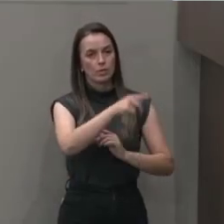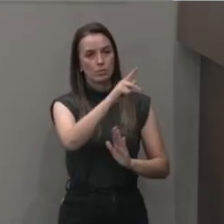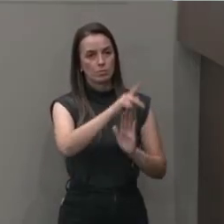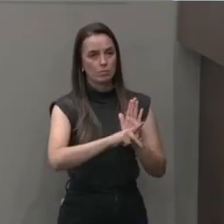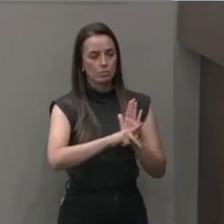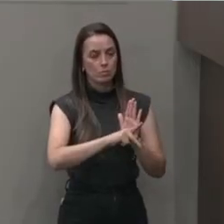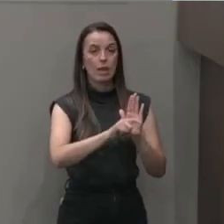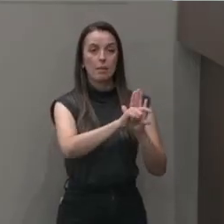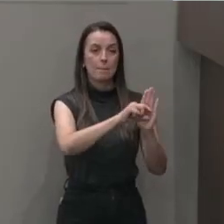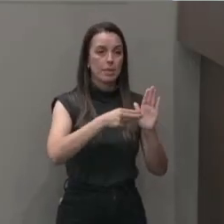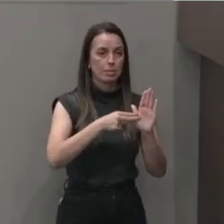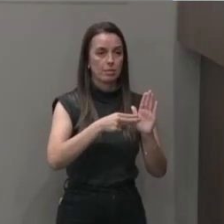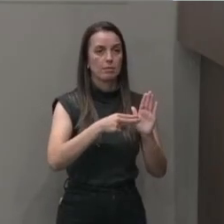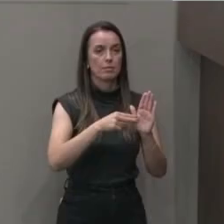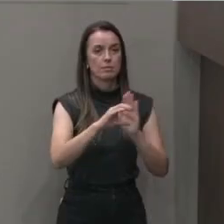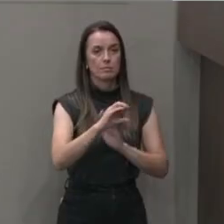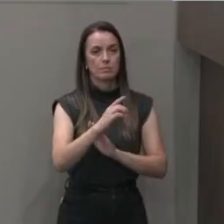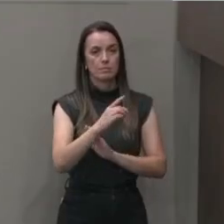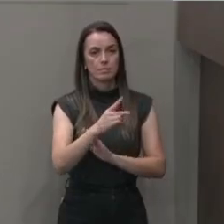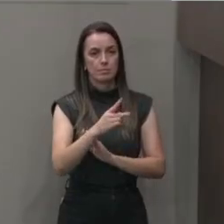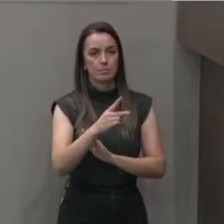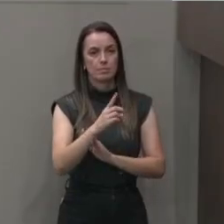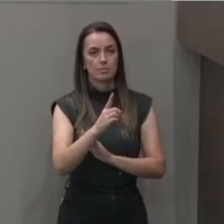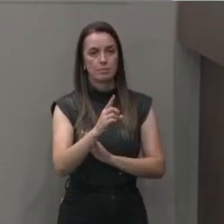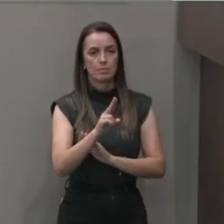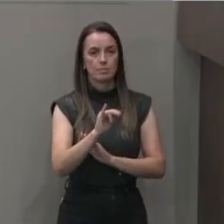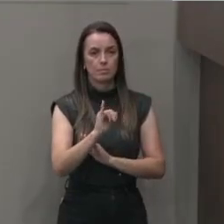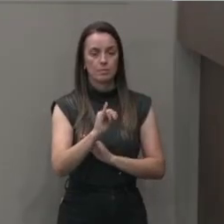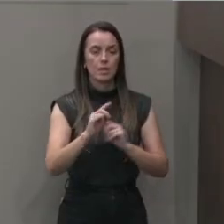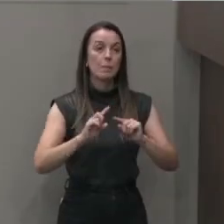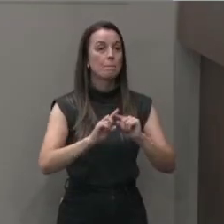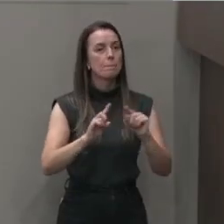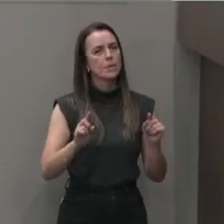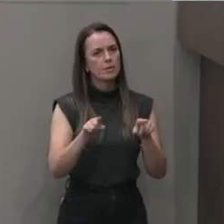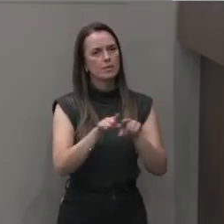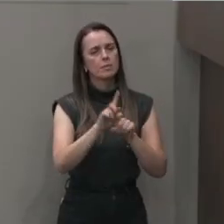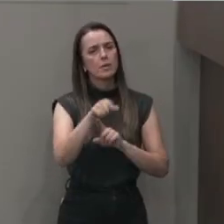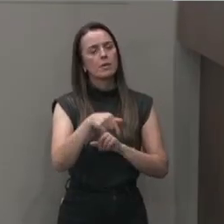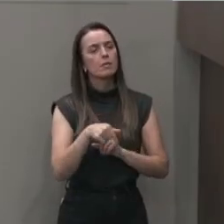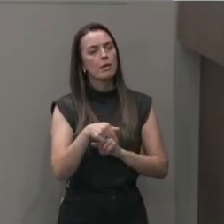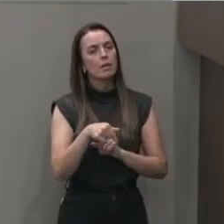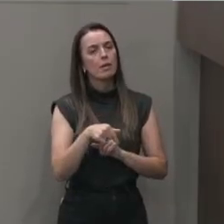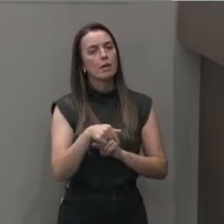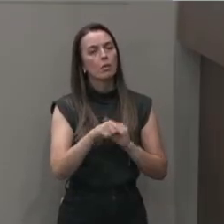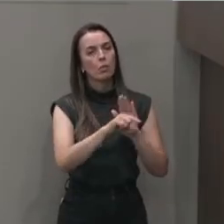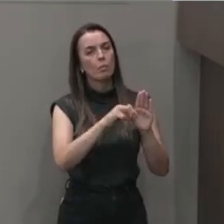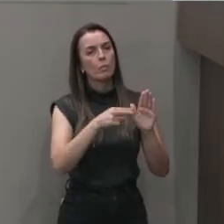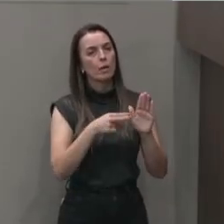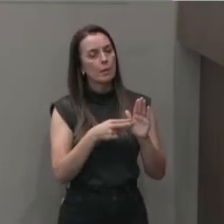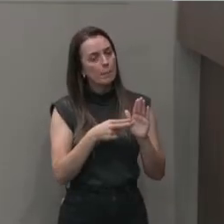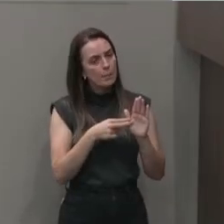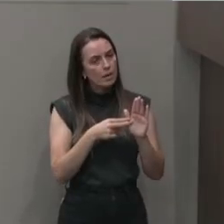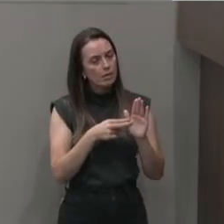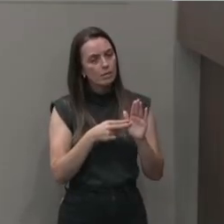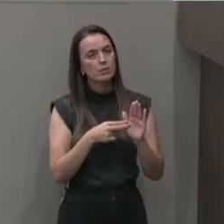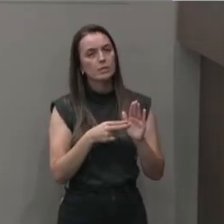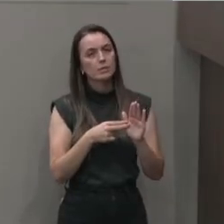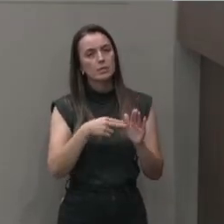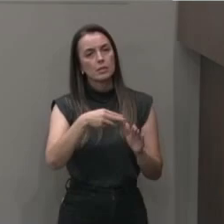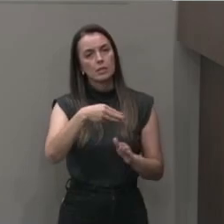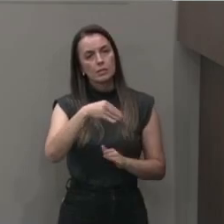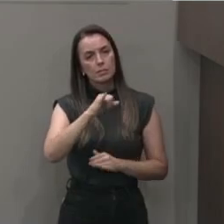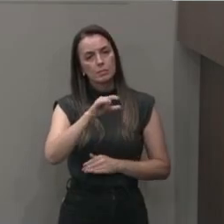a emenda da CPDUI, mas, por outro lado, é uma emenda meritória. Mas o importante é que